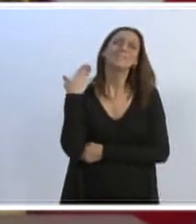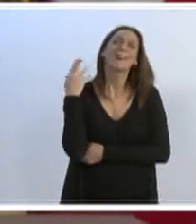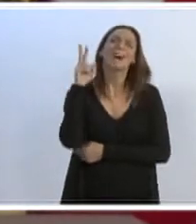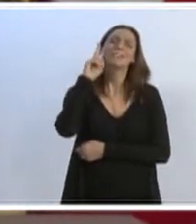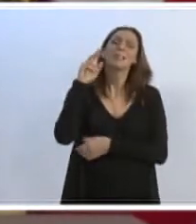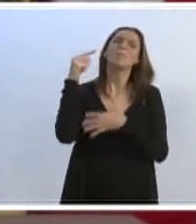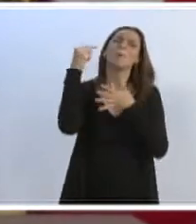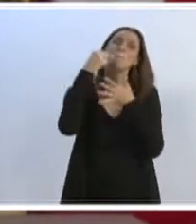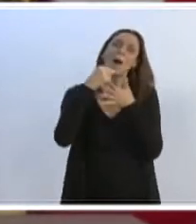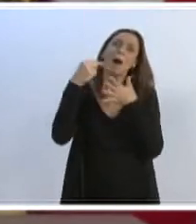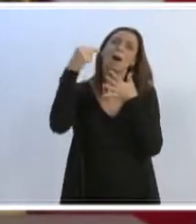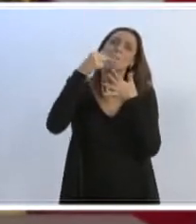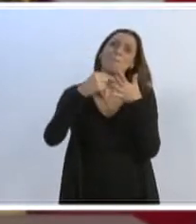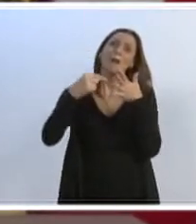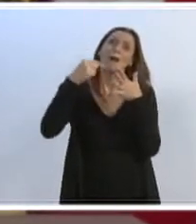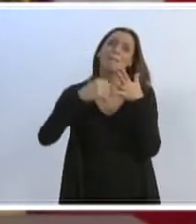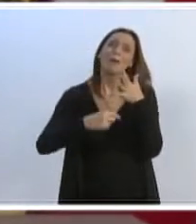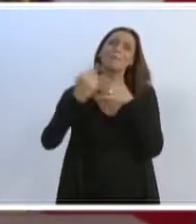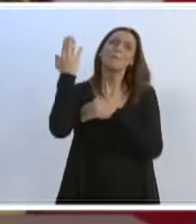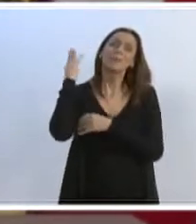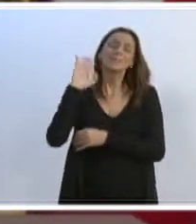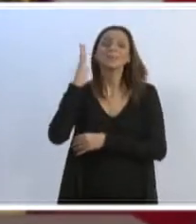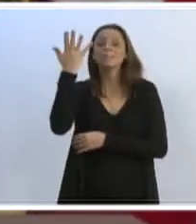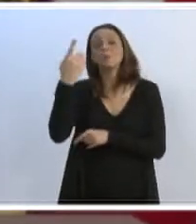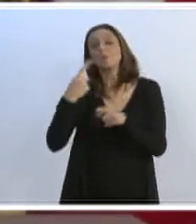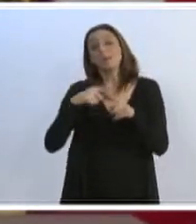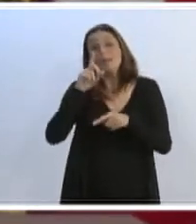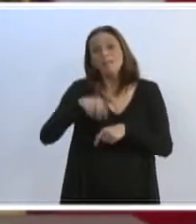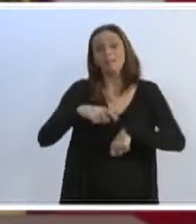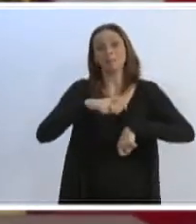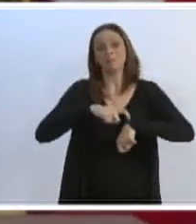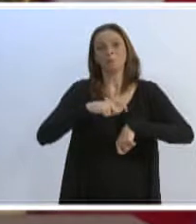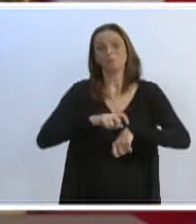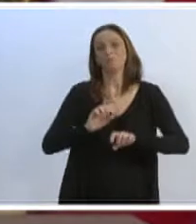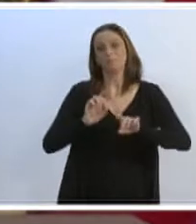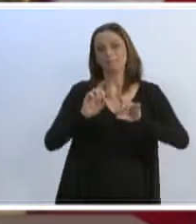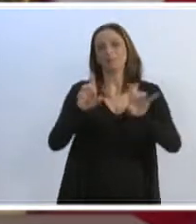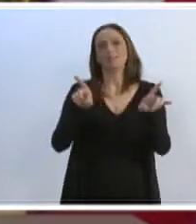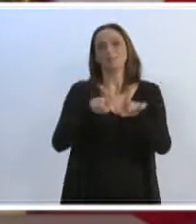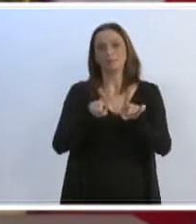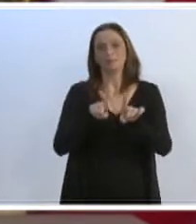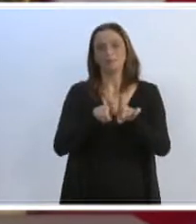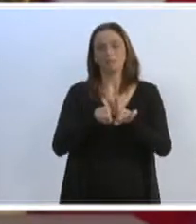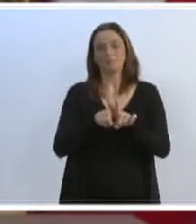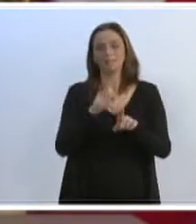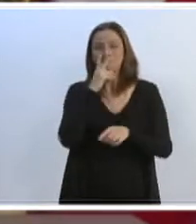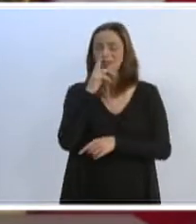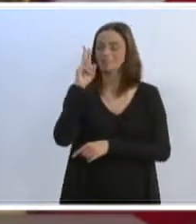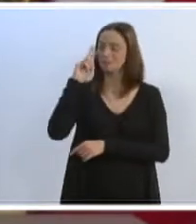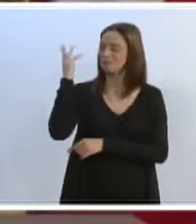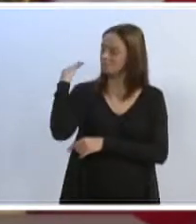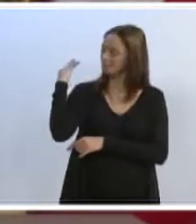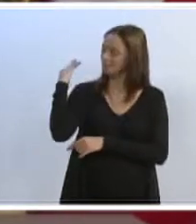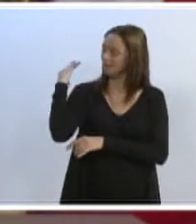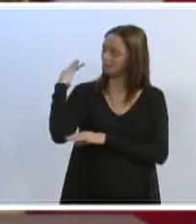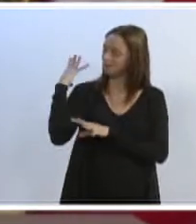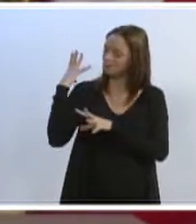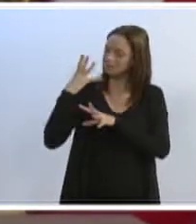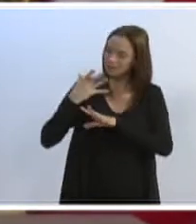Com mais esse suporte que estamos recebendo hoje, isso, para nós, é de uma grandeza, porque é fruto de uma credibilidade, professora